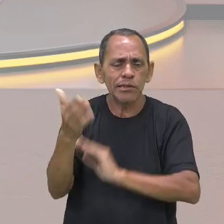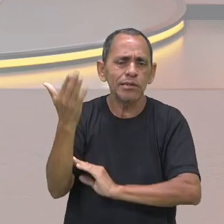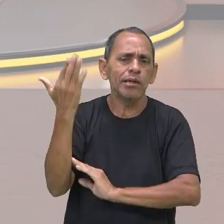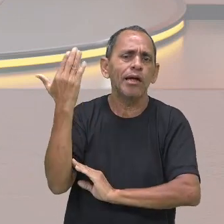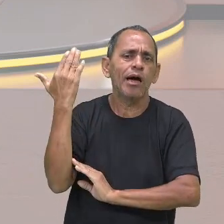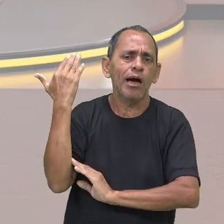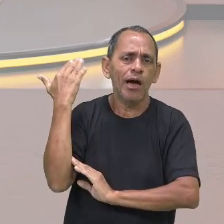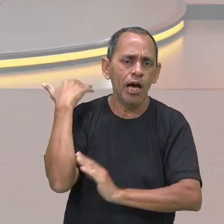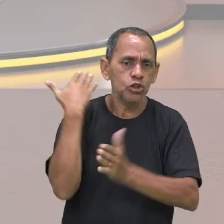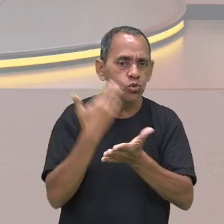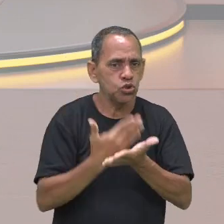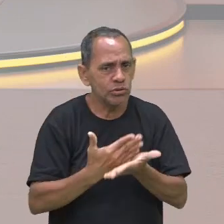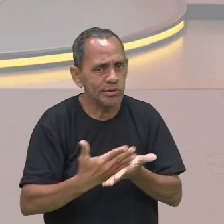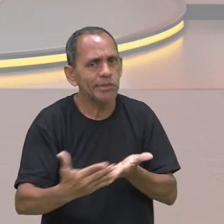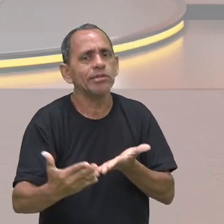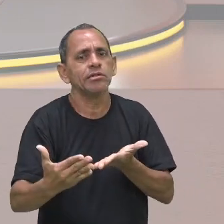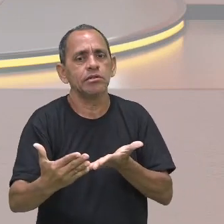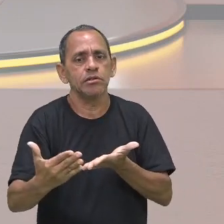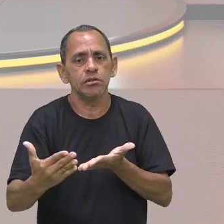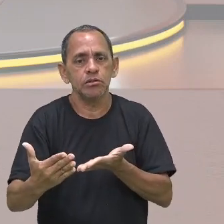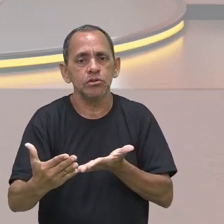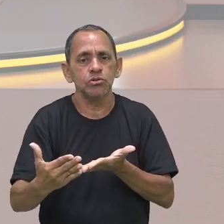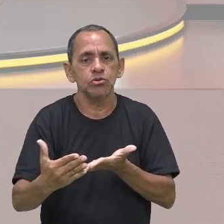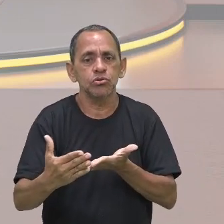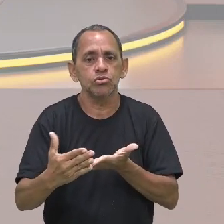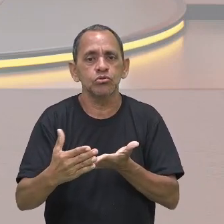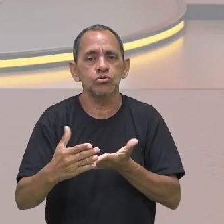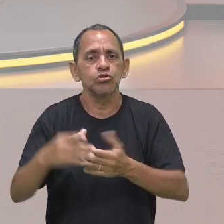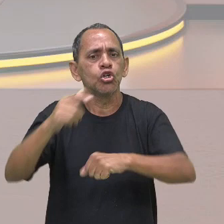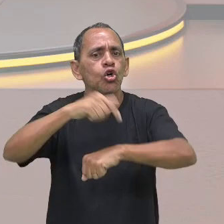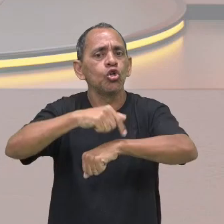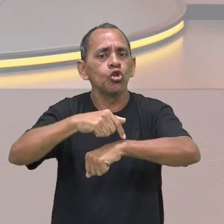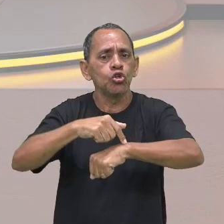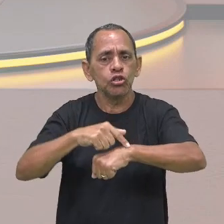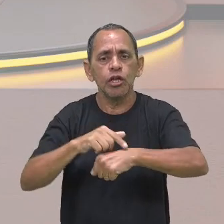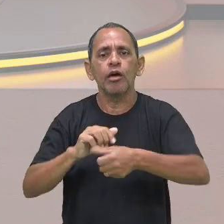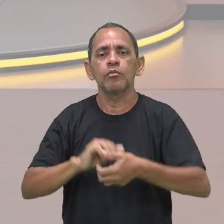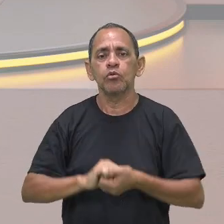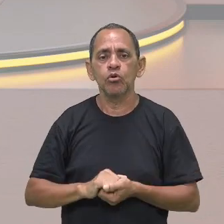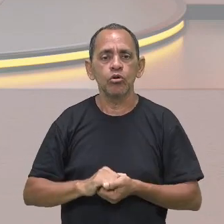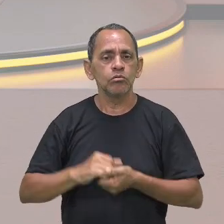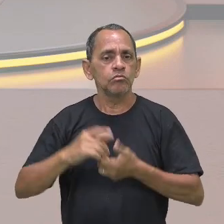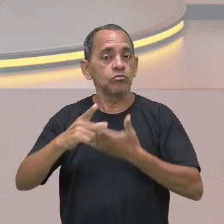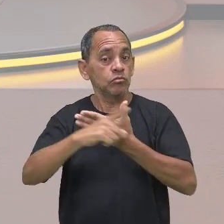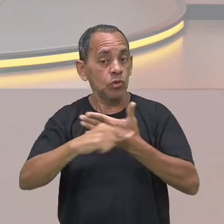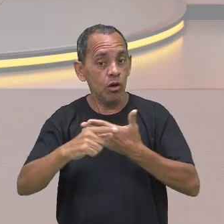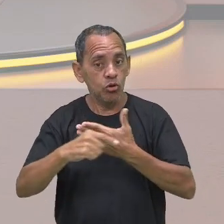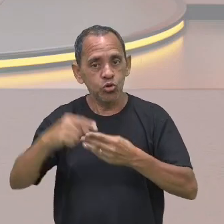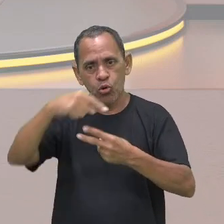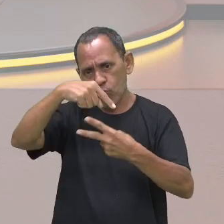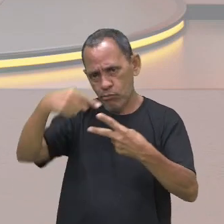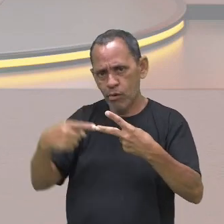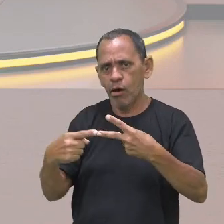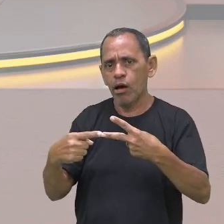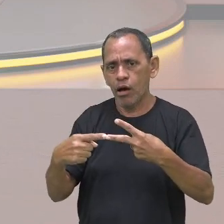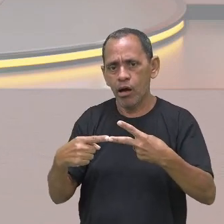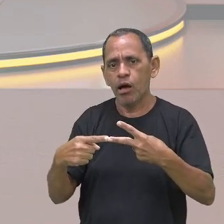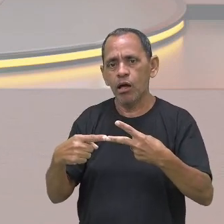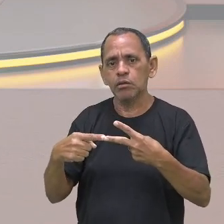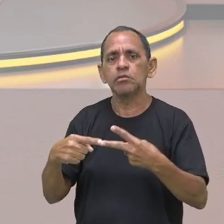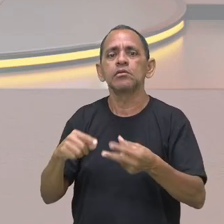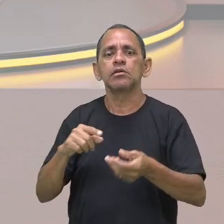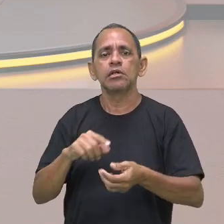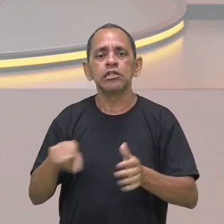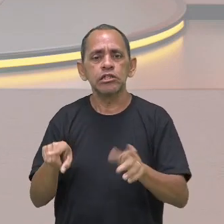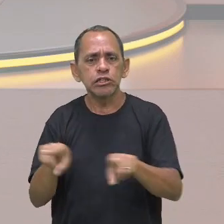no início, já desde quando Gutenberg cria os tipos para a questão da impressora, né, de você